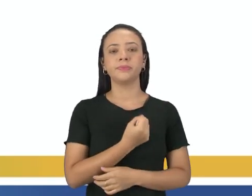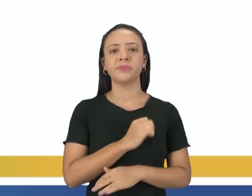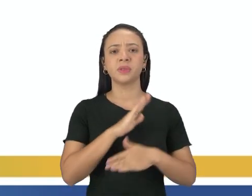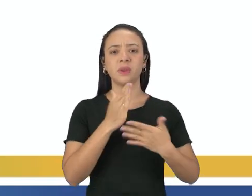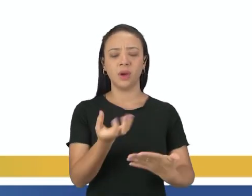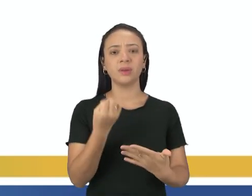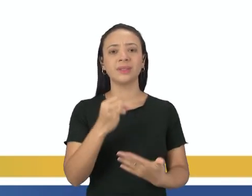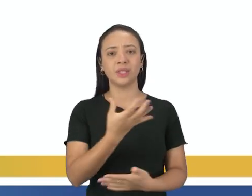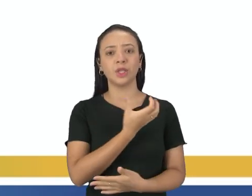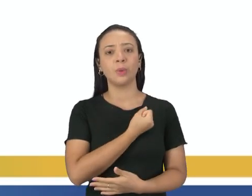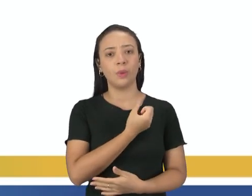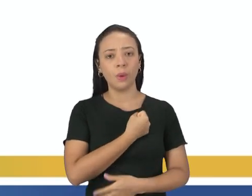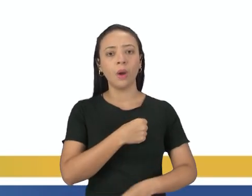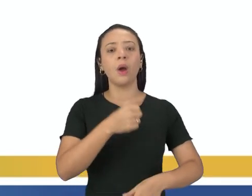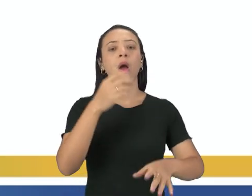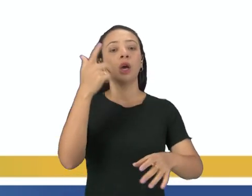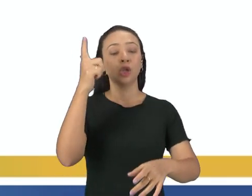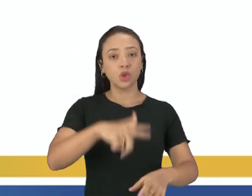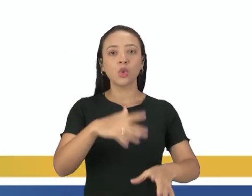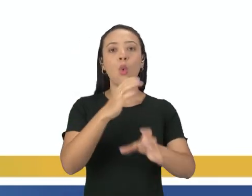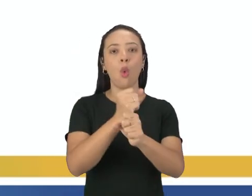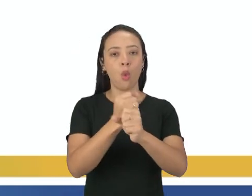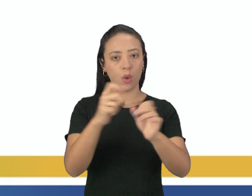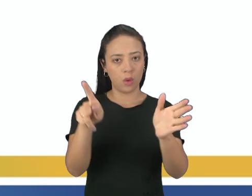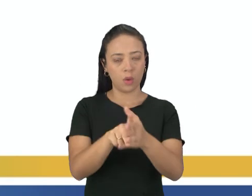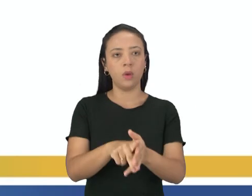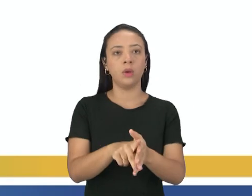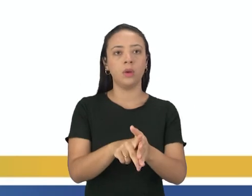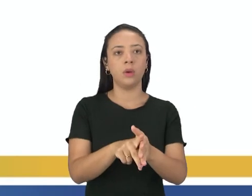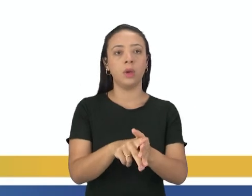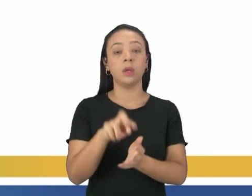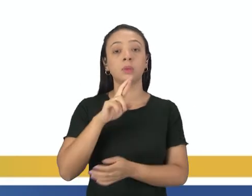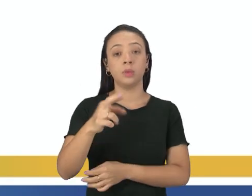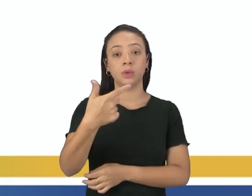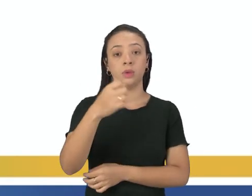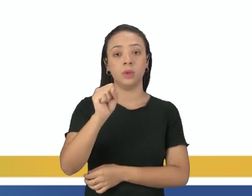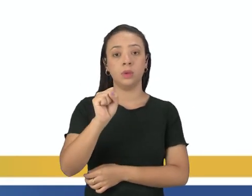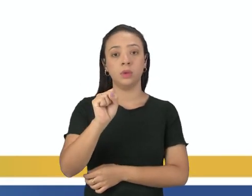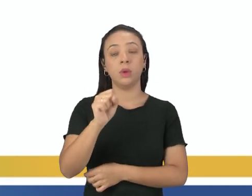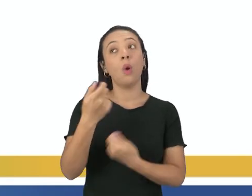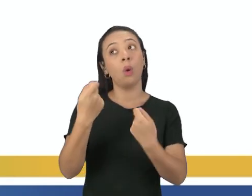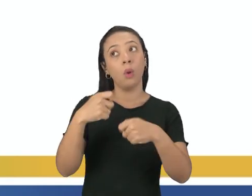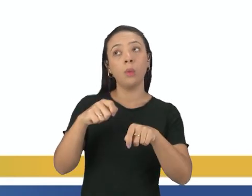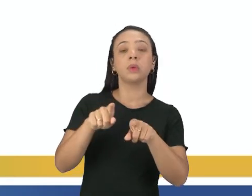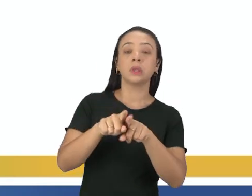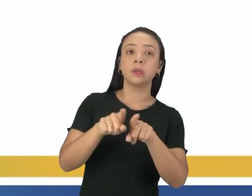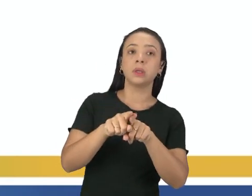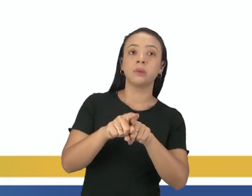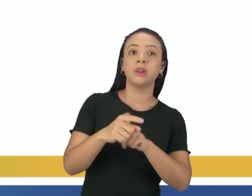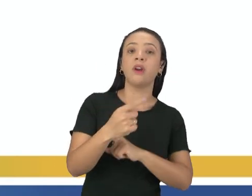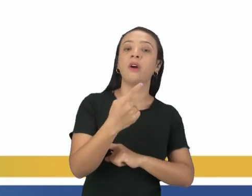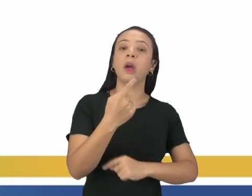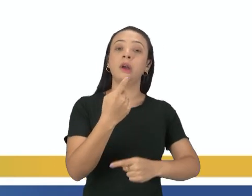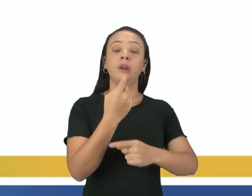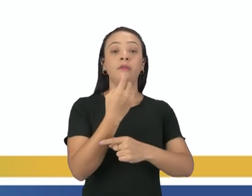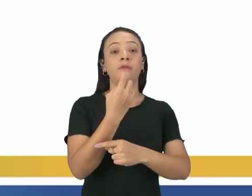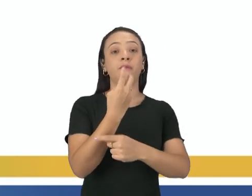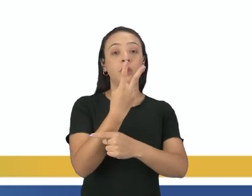que somado com ele mesmo é igual a 28? Você pode pensar assim ou você pode pensar em dividir o 28 para 2,